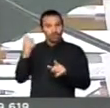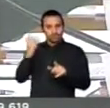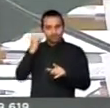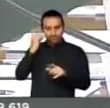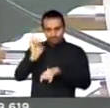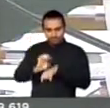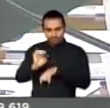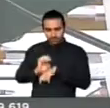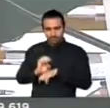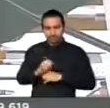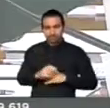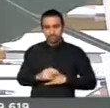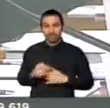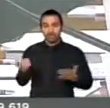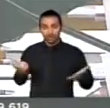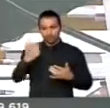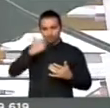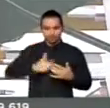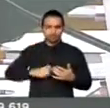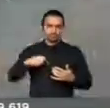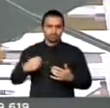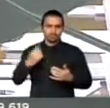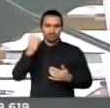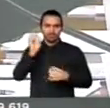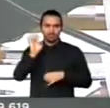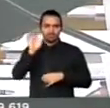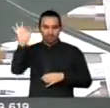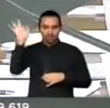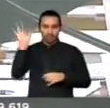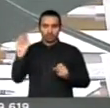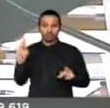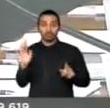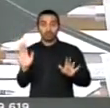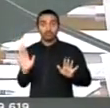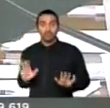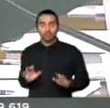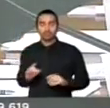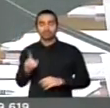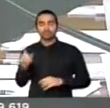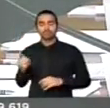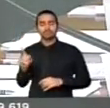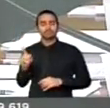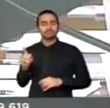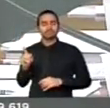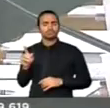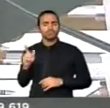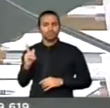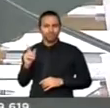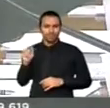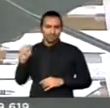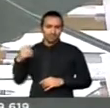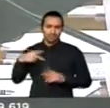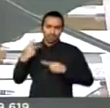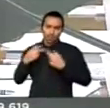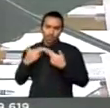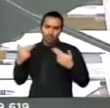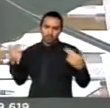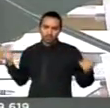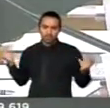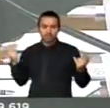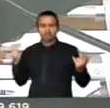de nos reencontrarmos agora, eu como deputado federal. Mas foram utilizados alguns argumentos